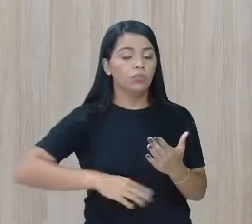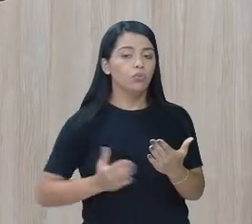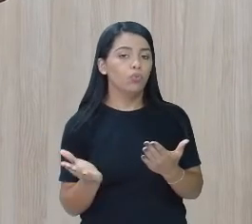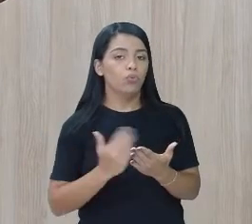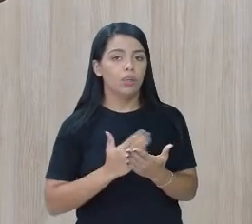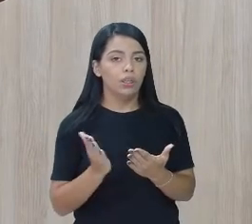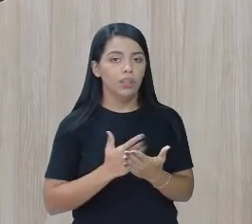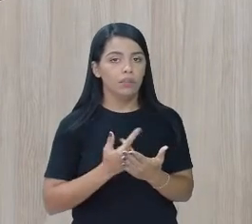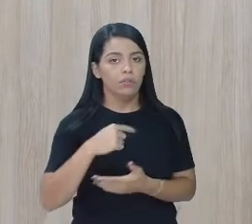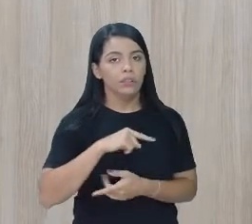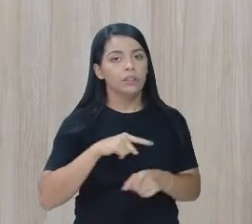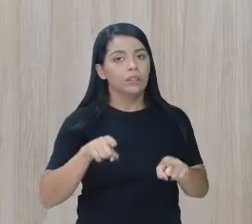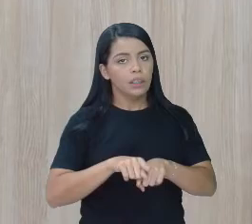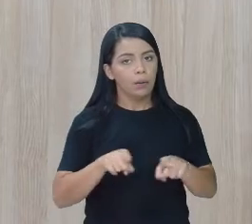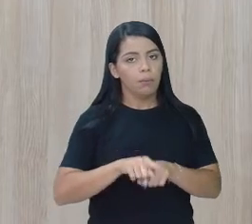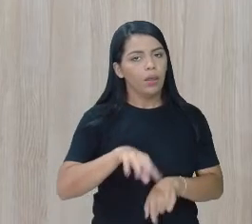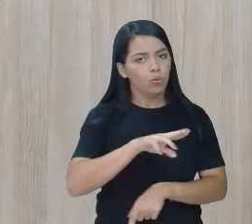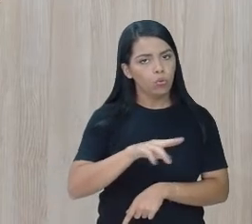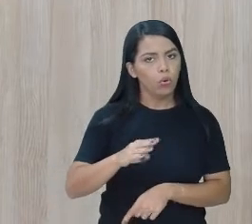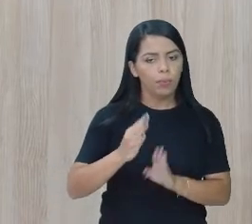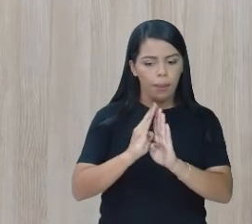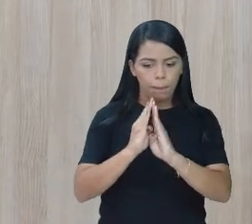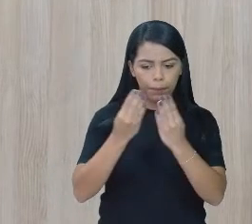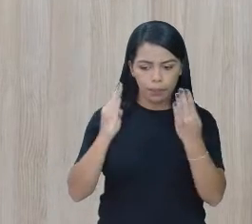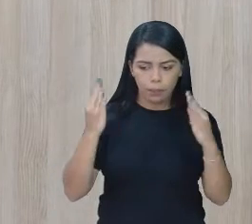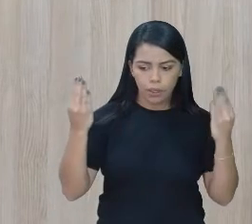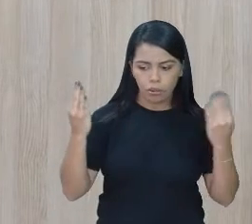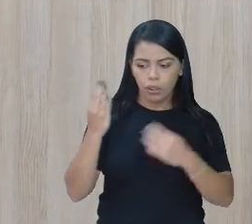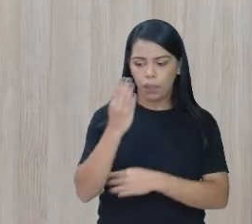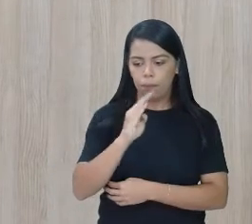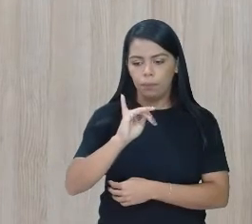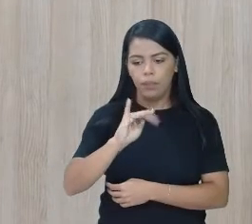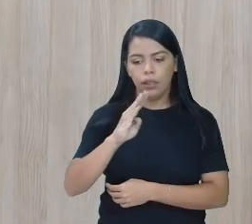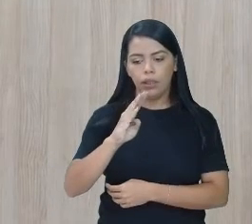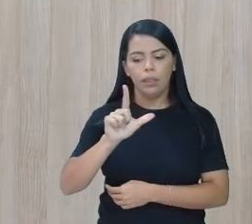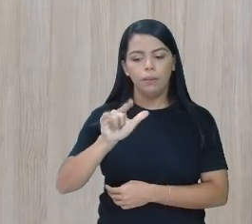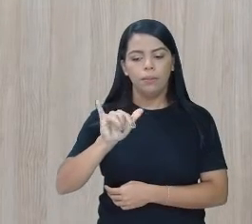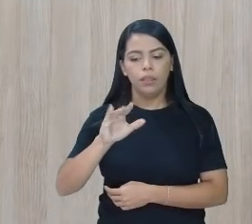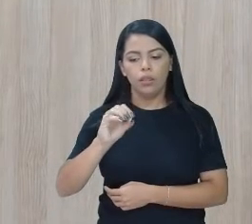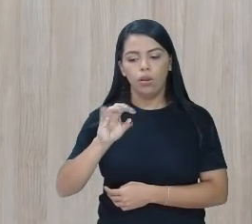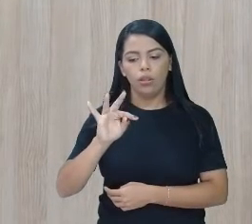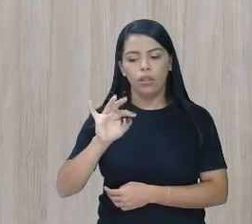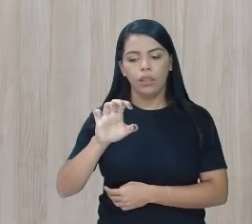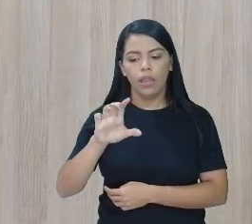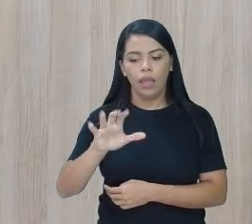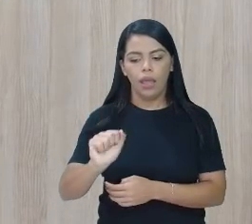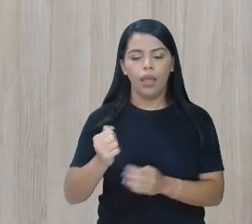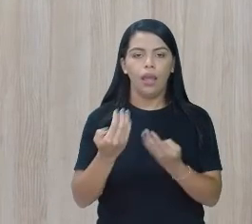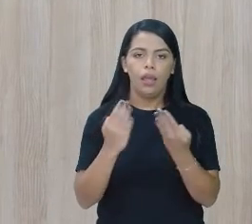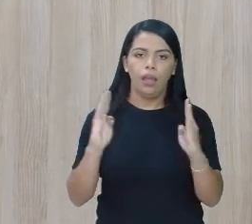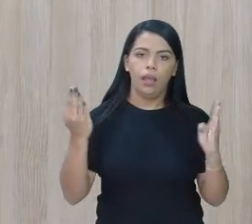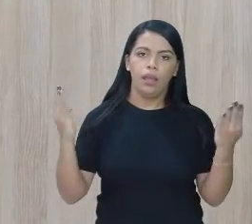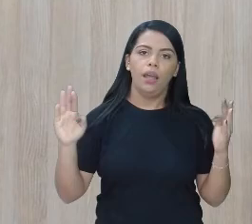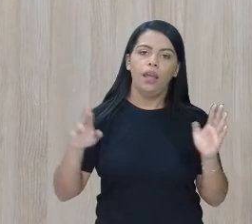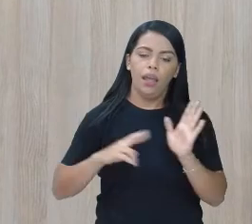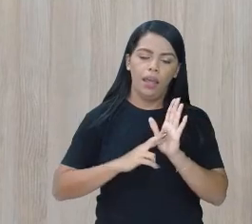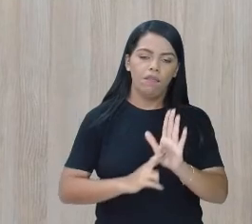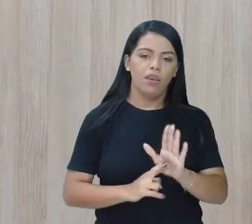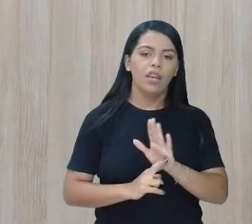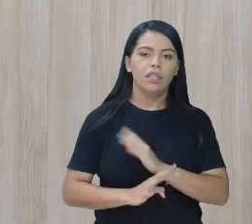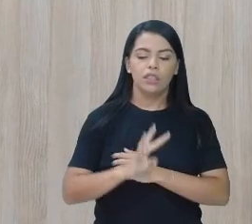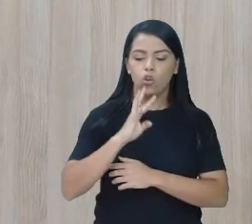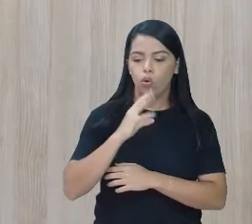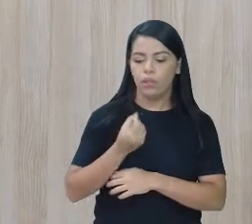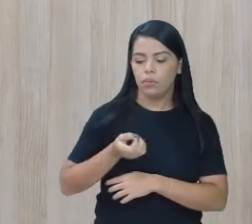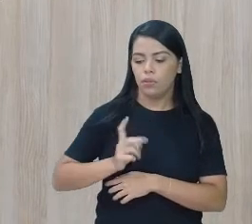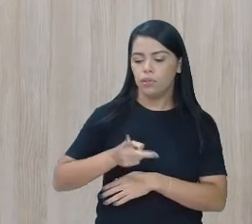o nome do app também é biblioteca. Então, a gente faz referência à biblioteca como fonte de conhecimento o tempo todo. Então, quando morre um